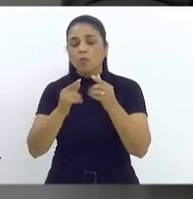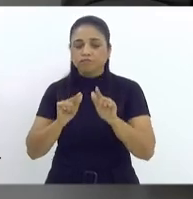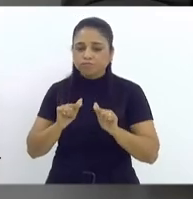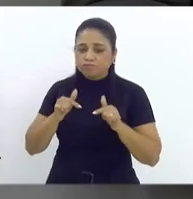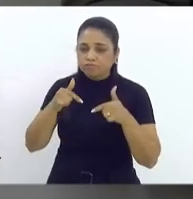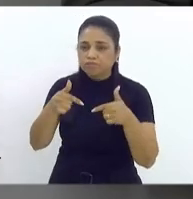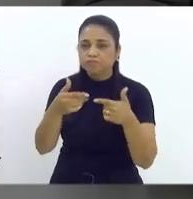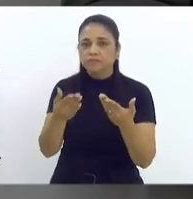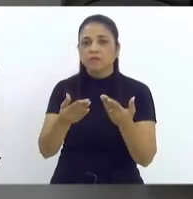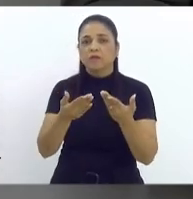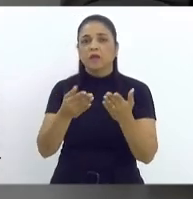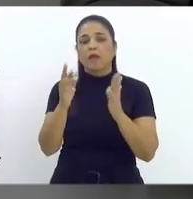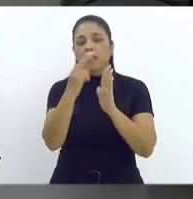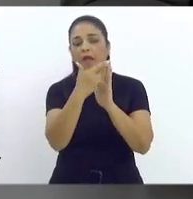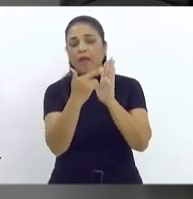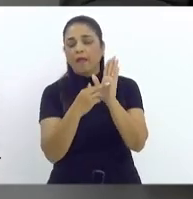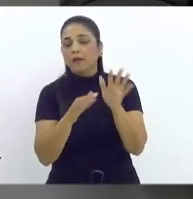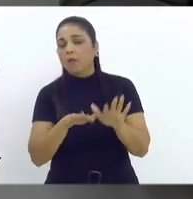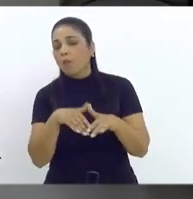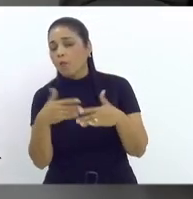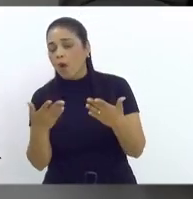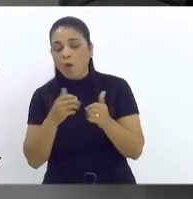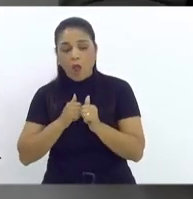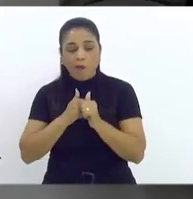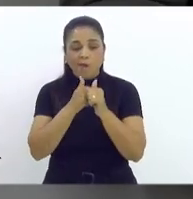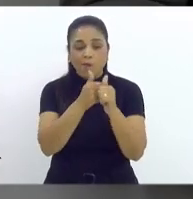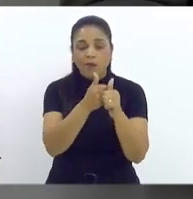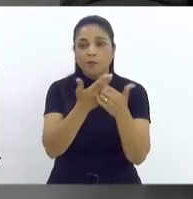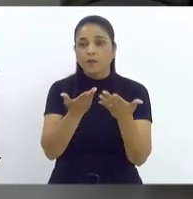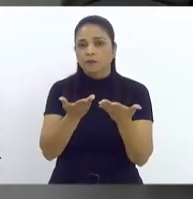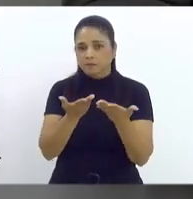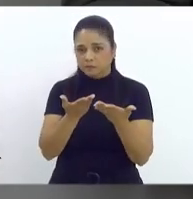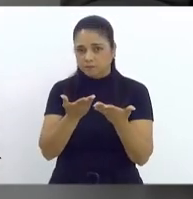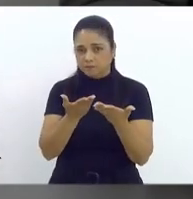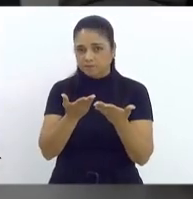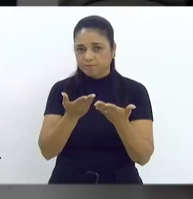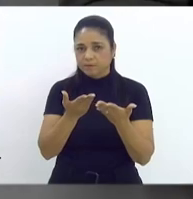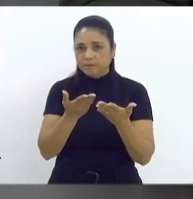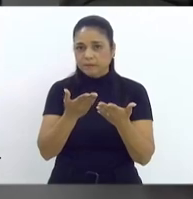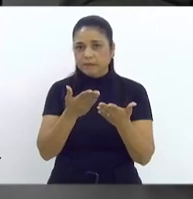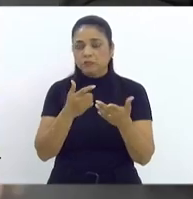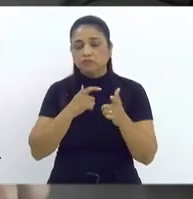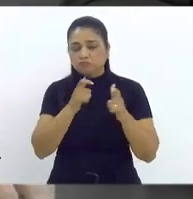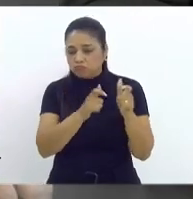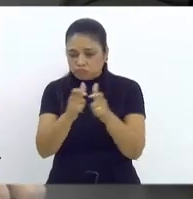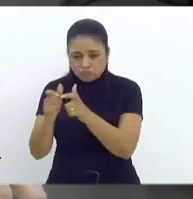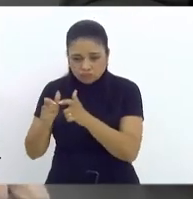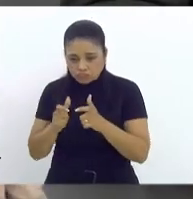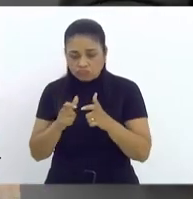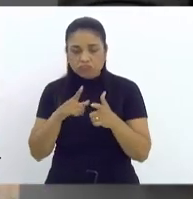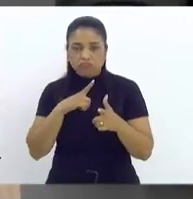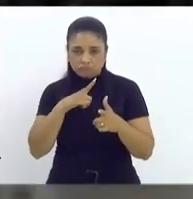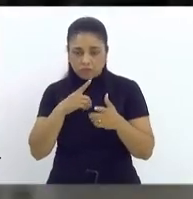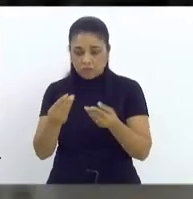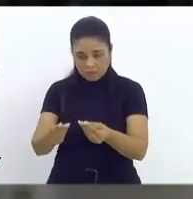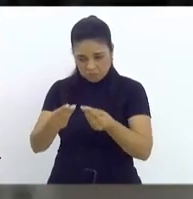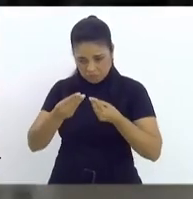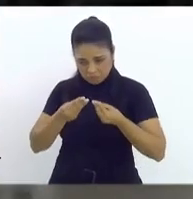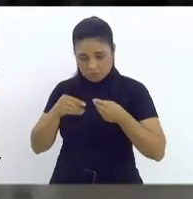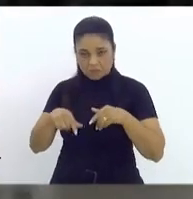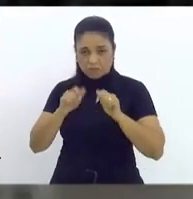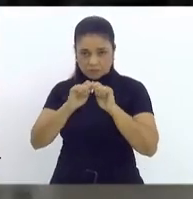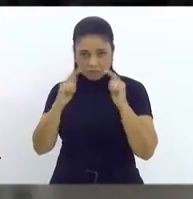critérios, onde está disponível para acompanhamento? E se não tiver em lugar algum que a senhora possa fornecer essa casa? Nós temos